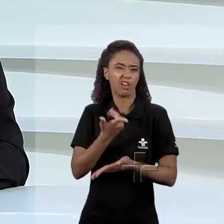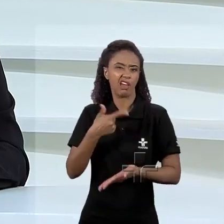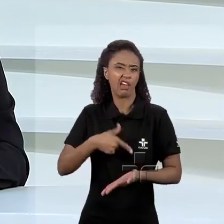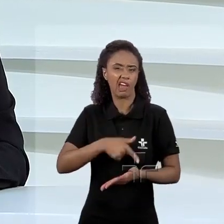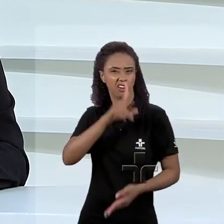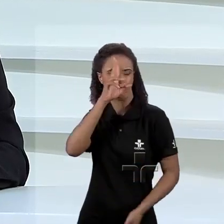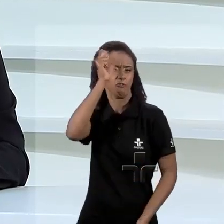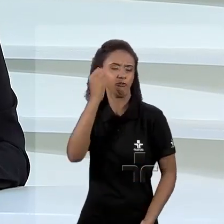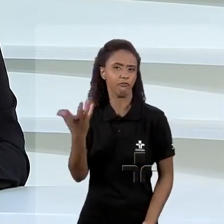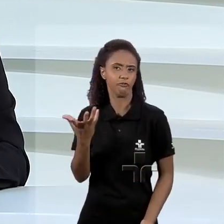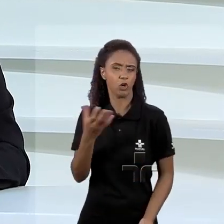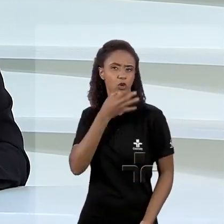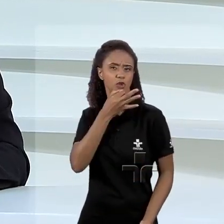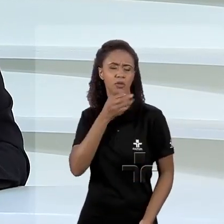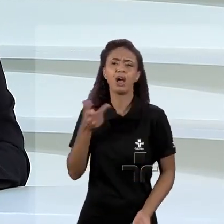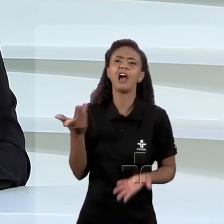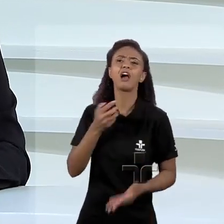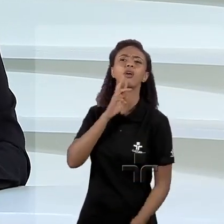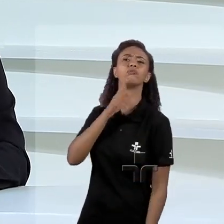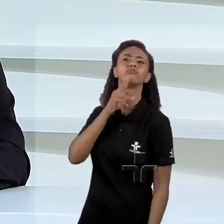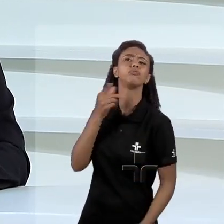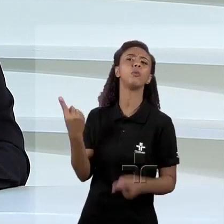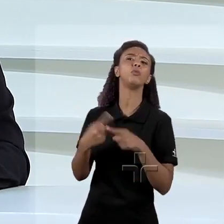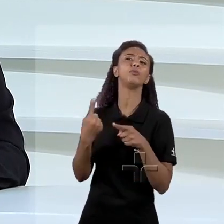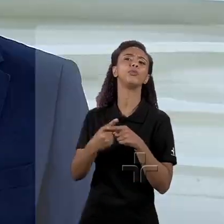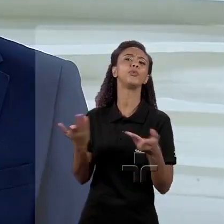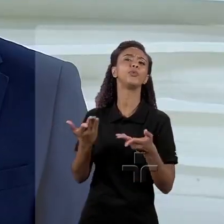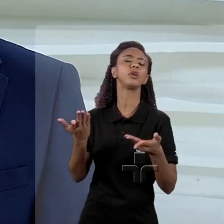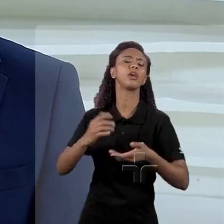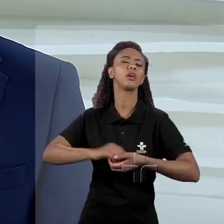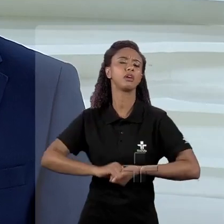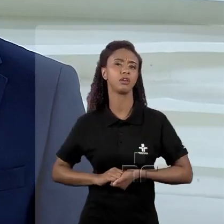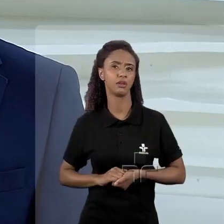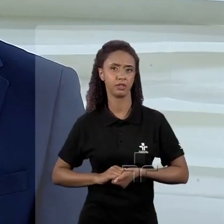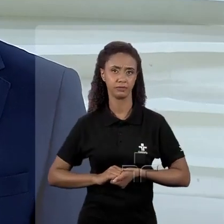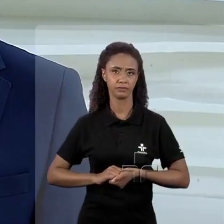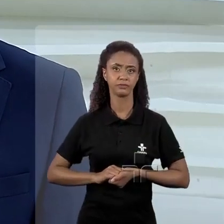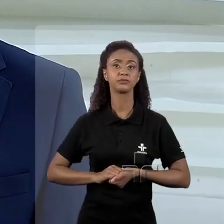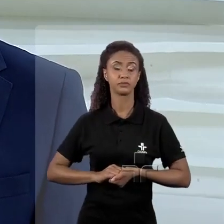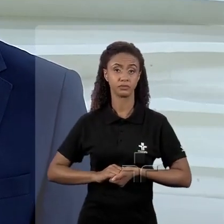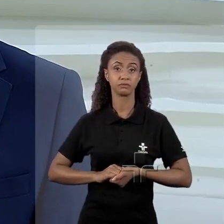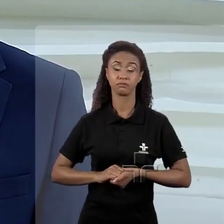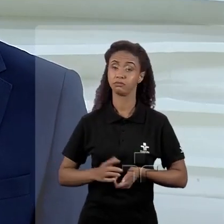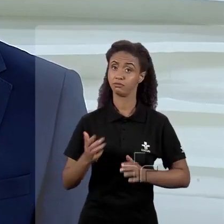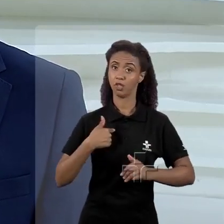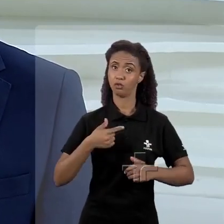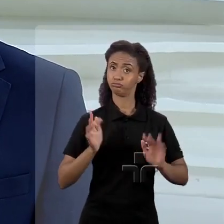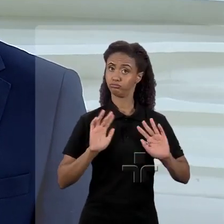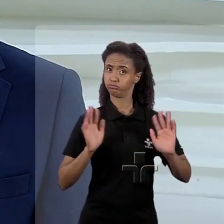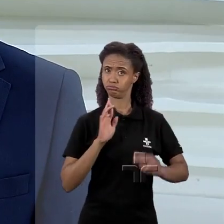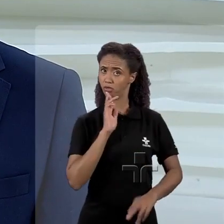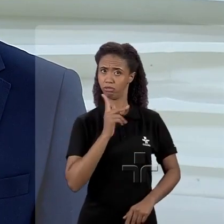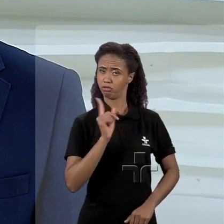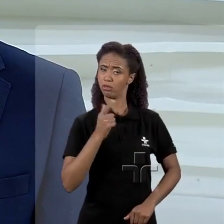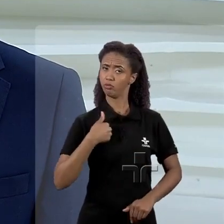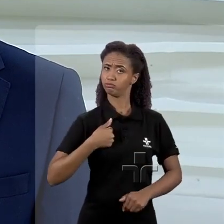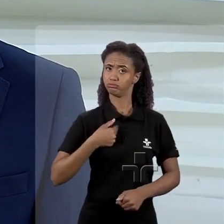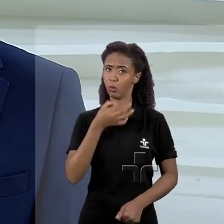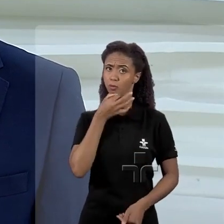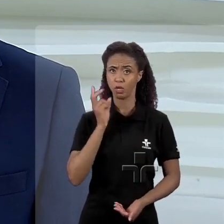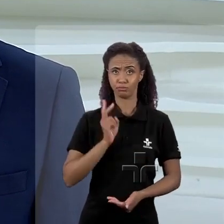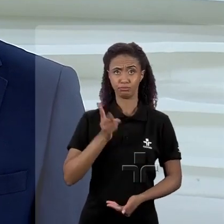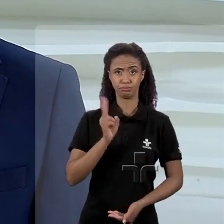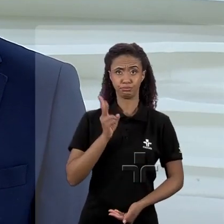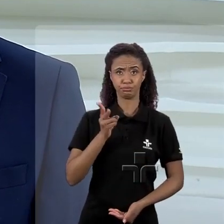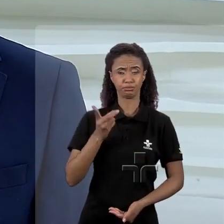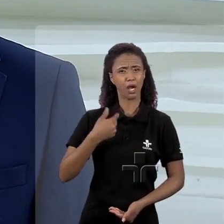agora está mudando essas suas declarações, esse seu posicionamento? Não, eu não estou mudando, eu estou mantendo as minhas posições igualmente. Eu sempre